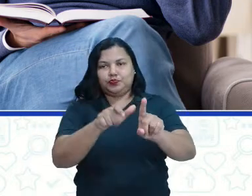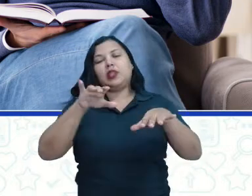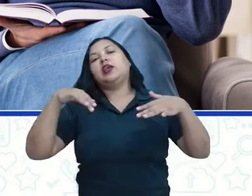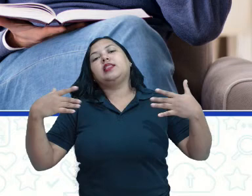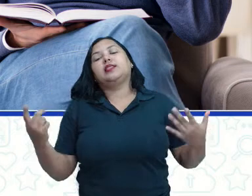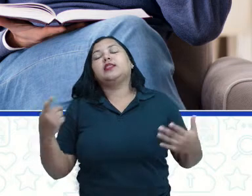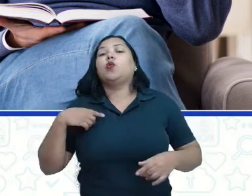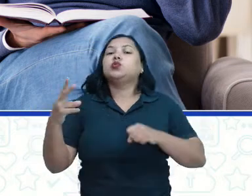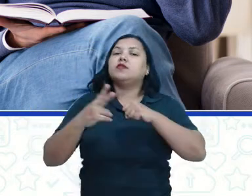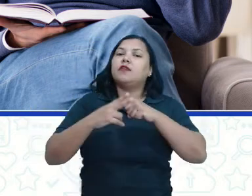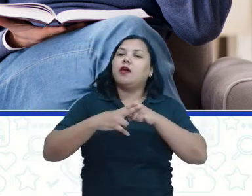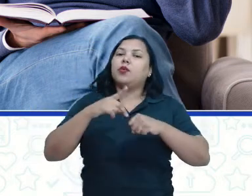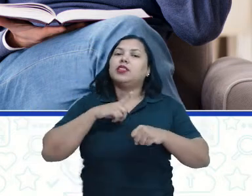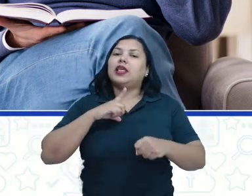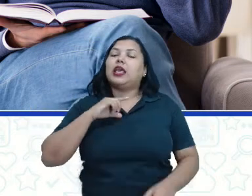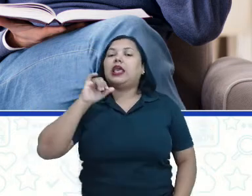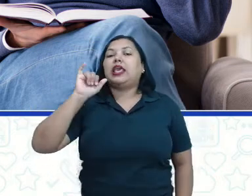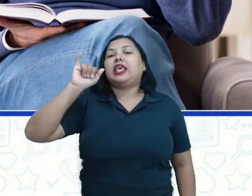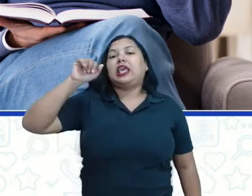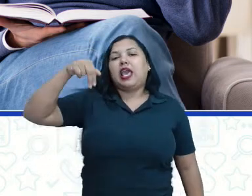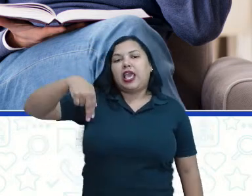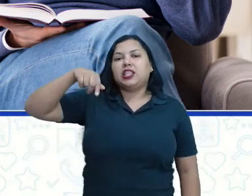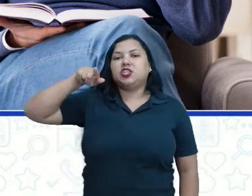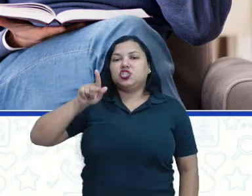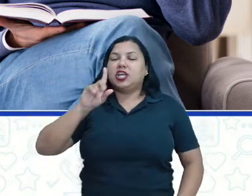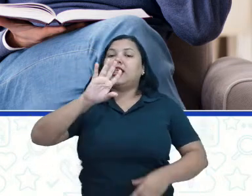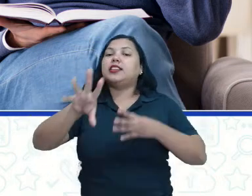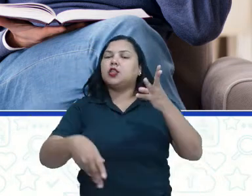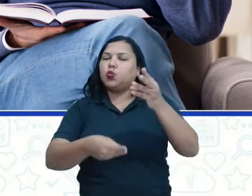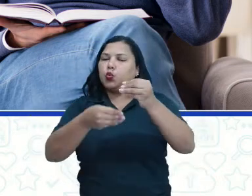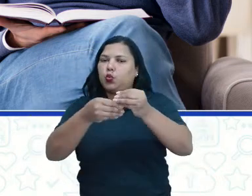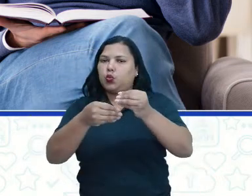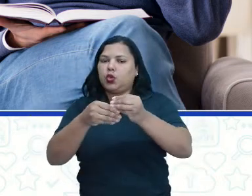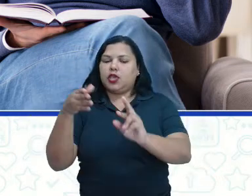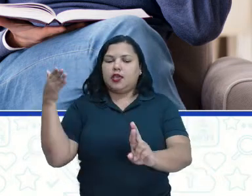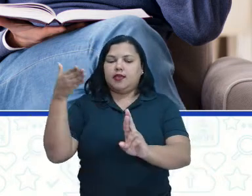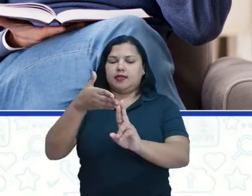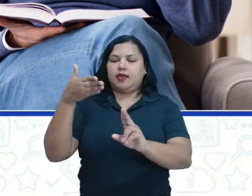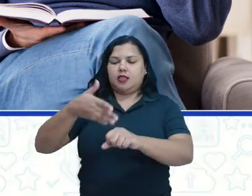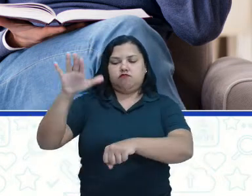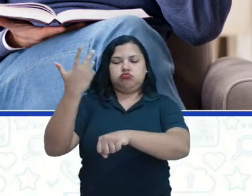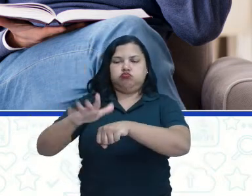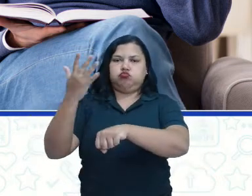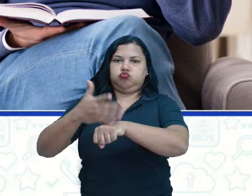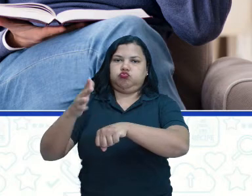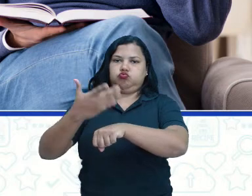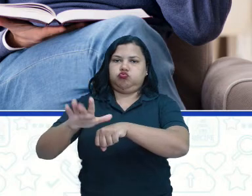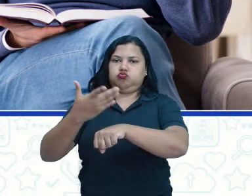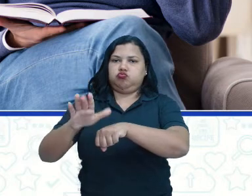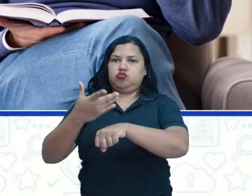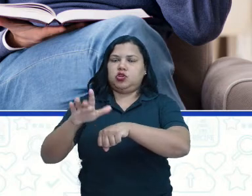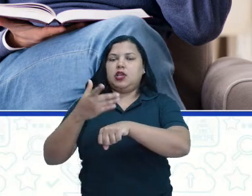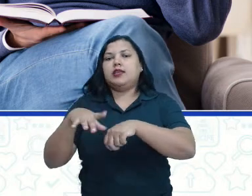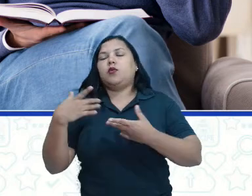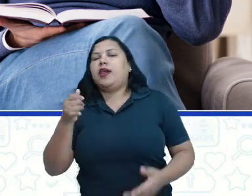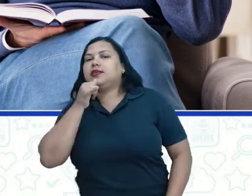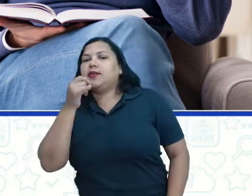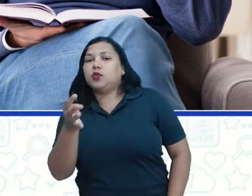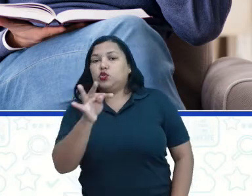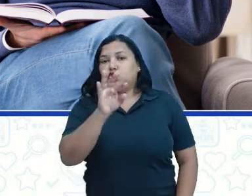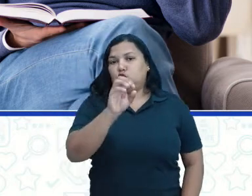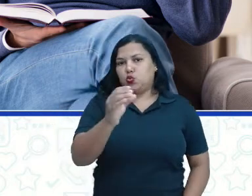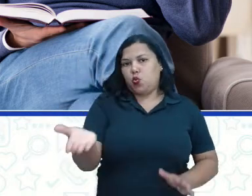esse verbo vai ter esse ing como indicativo do infinitivo. Em vez de ser o to, T-O, na frente do verbo, né? To